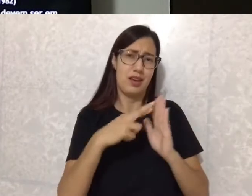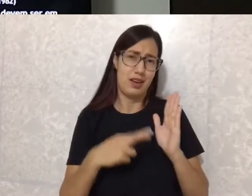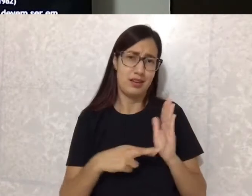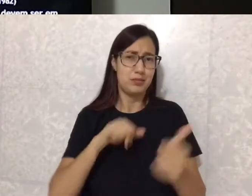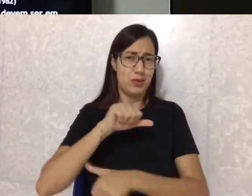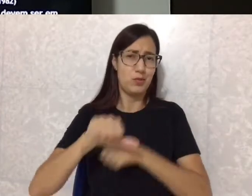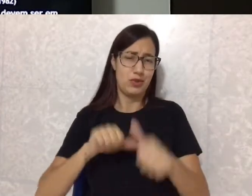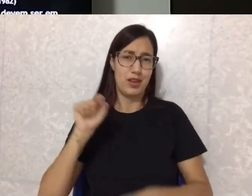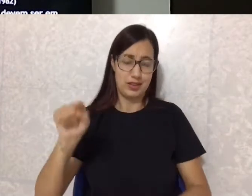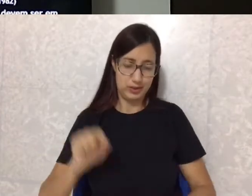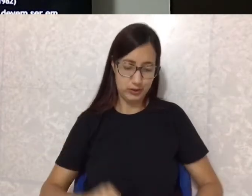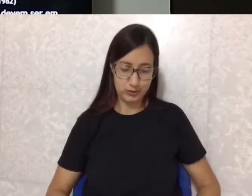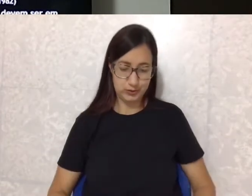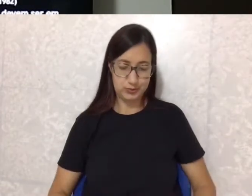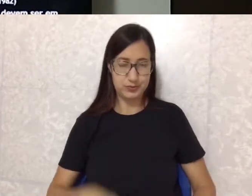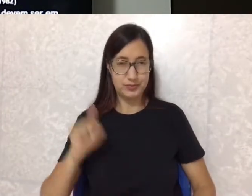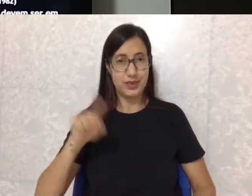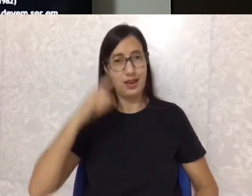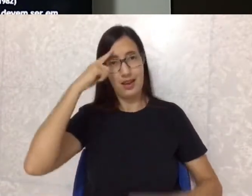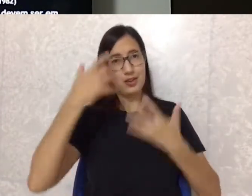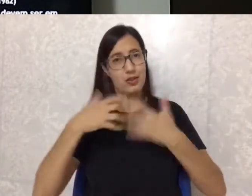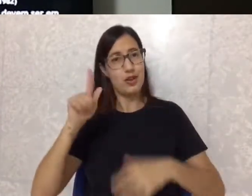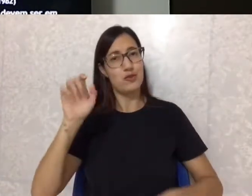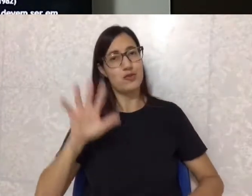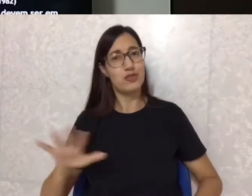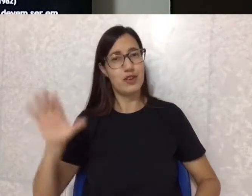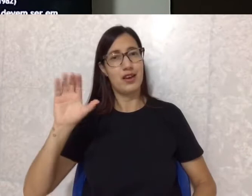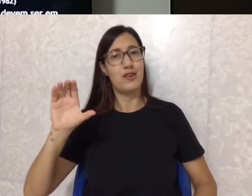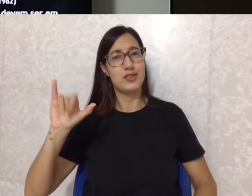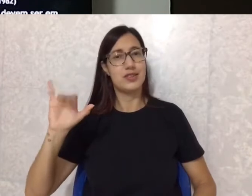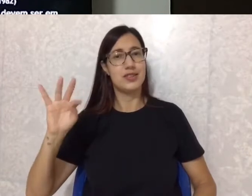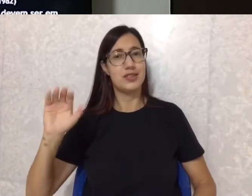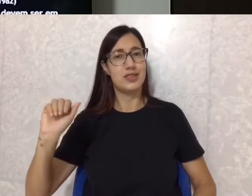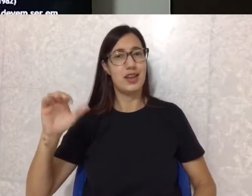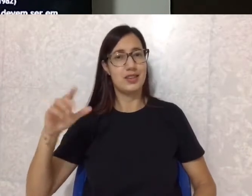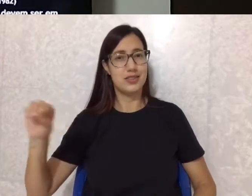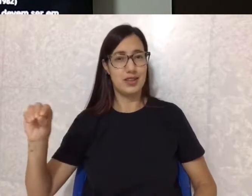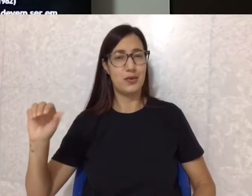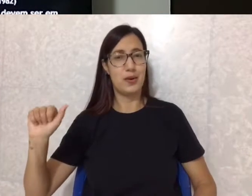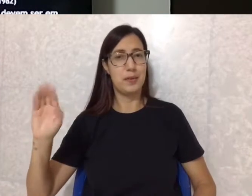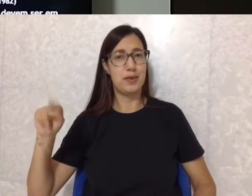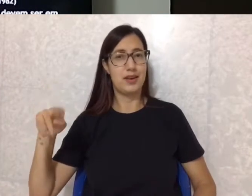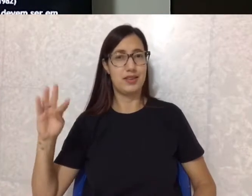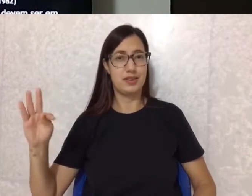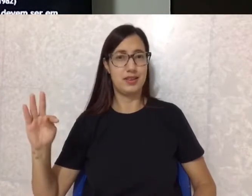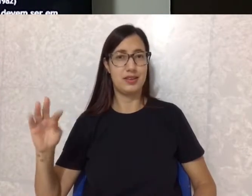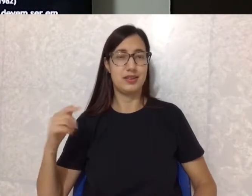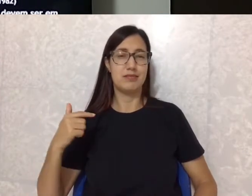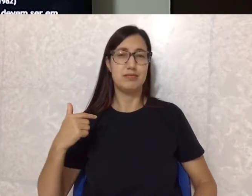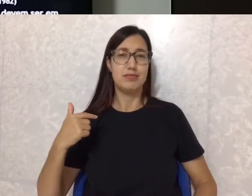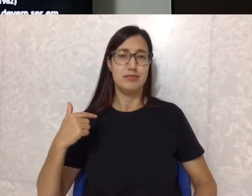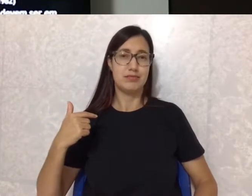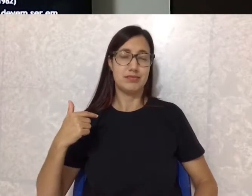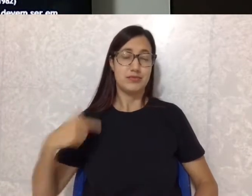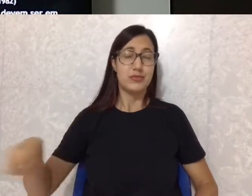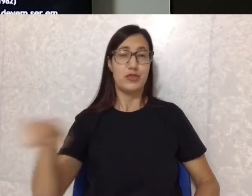esse seria, vamos dizer assim, o racional geral, né, de citação seguindo a ABNT, mas tem todo o detalhamento que eu vou pular, mas que vocês